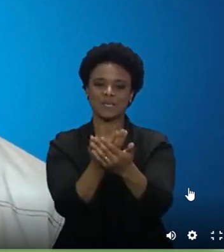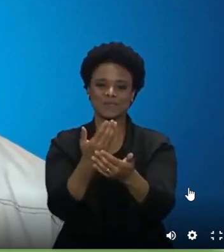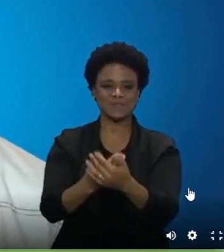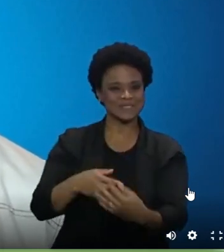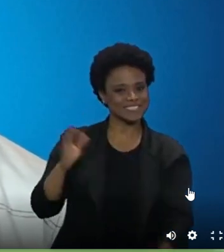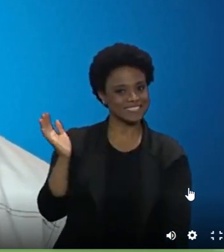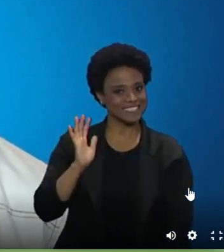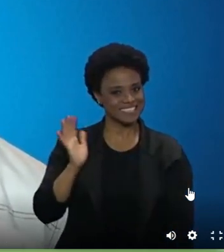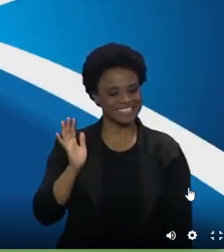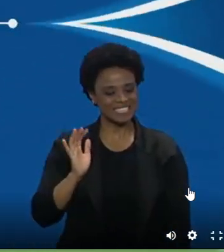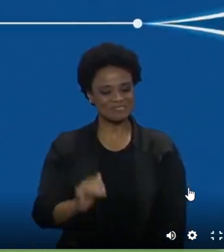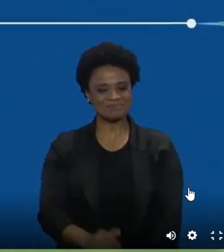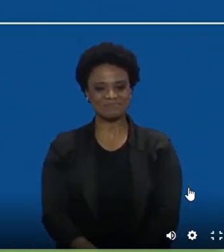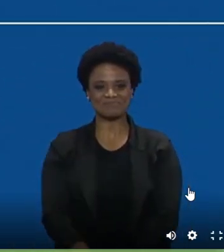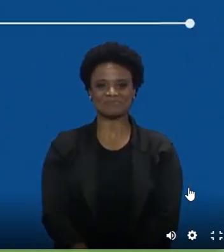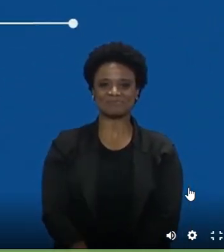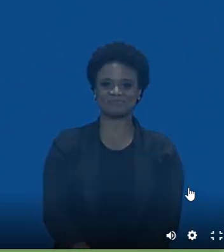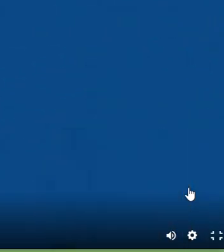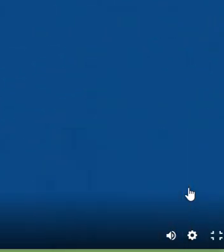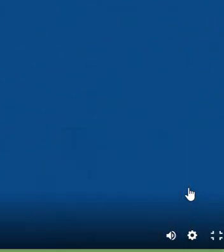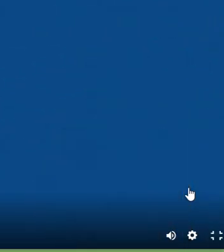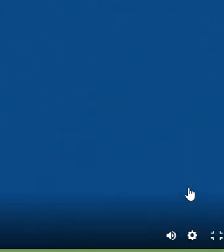a próxima!